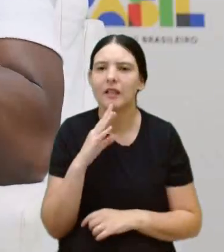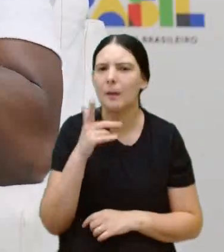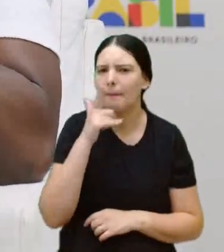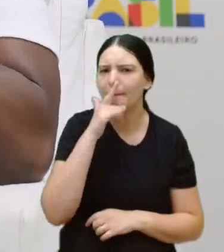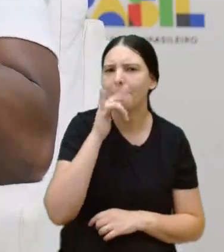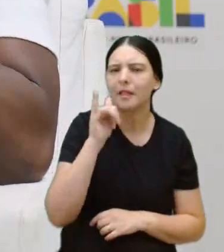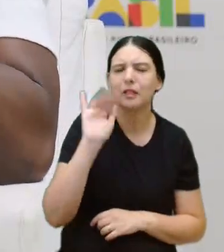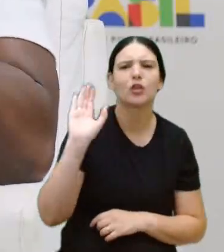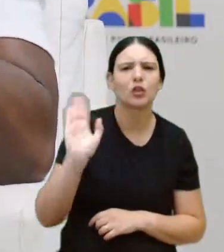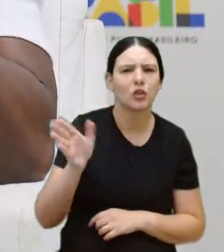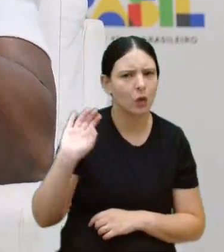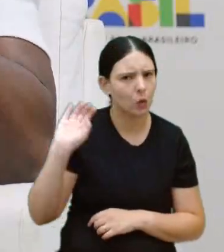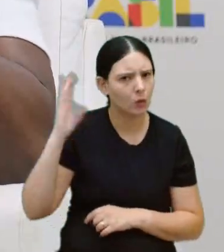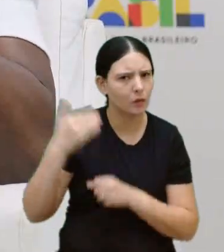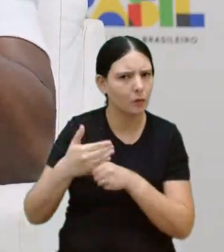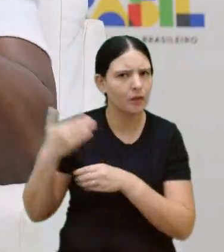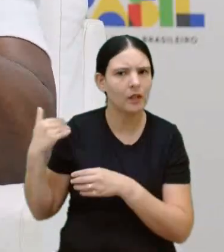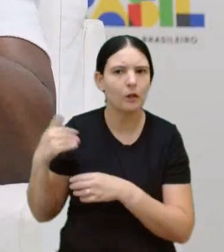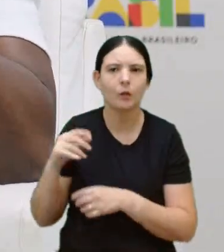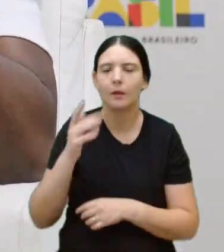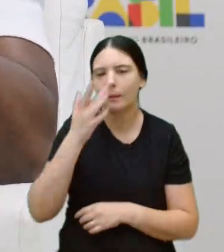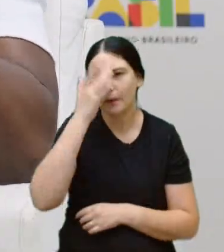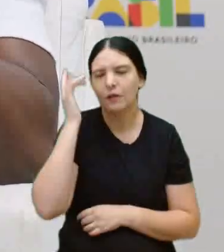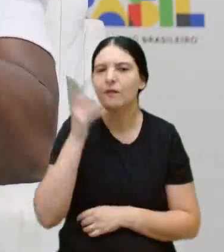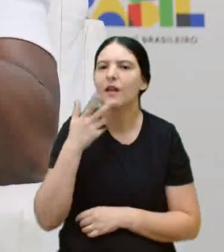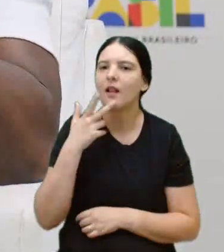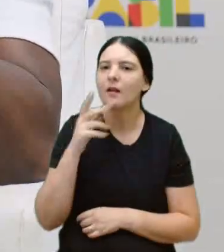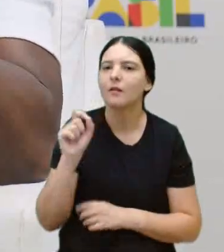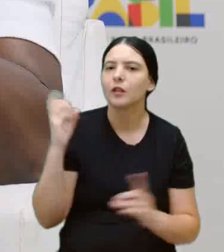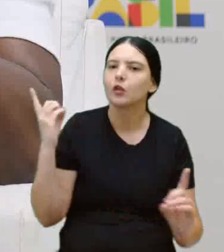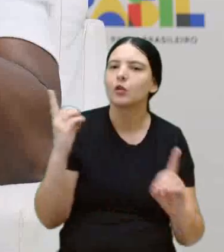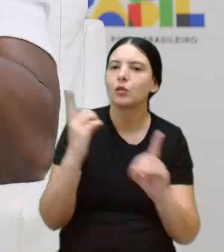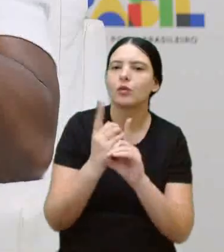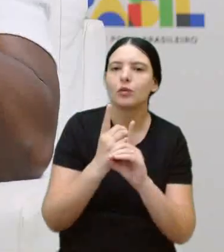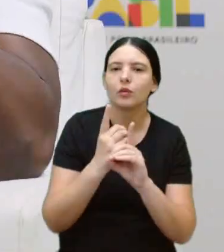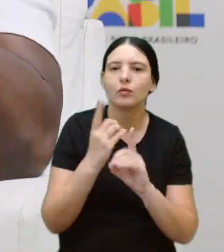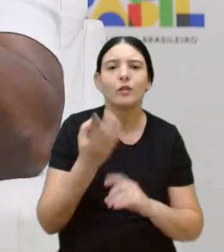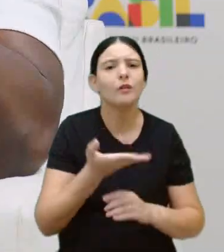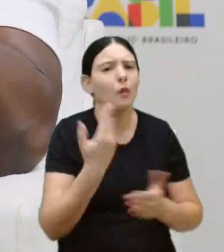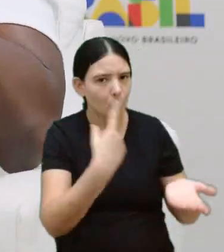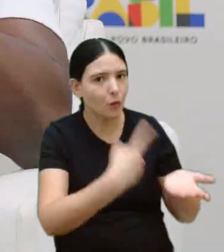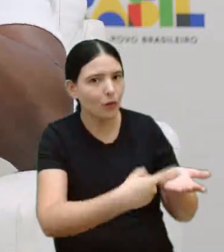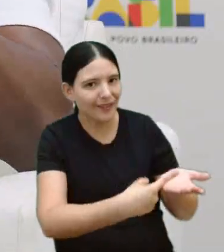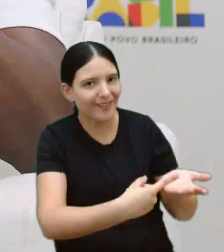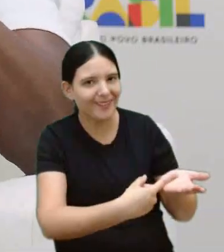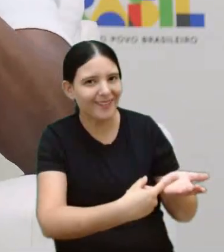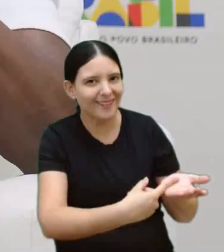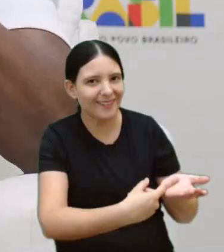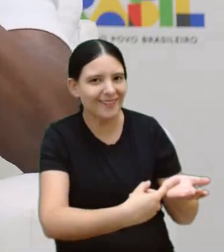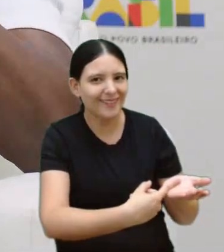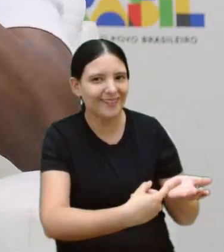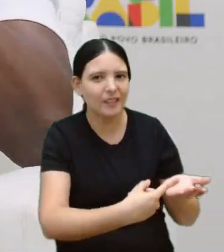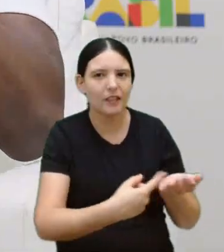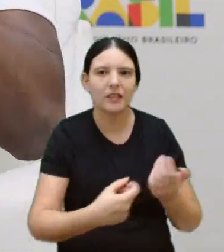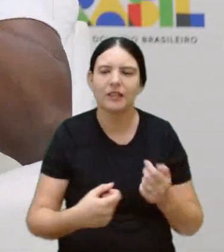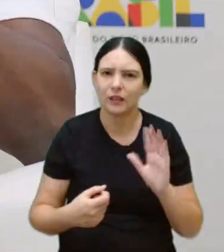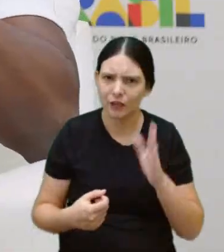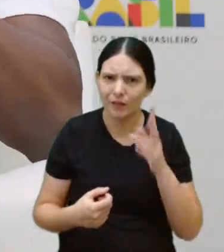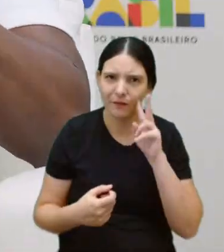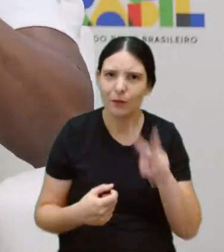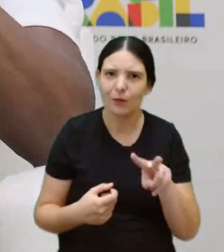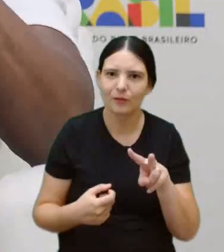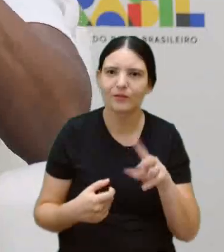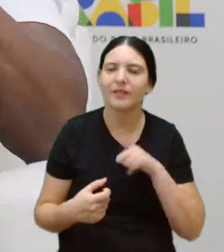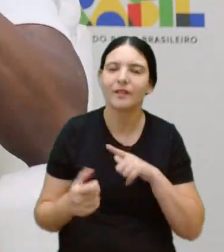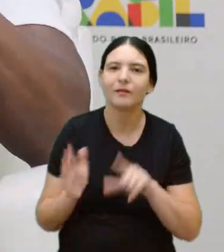século XX. Uma pessoa fala assim com a outra, encontra. Vamos marcar um negócio? Ouviram falar sobre isso? Tem até em filme.